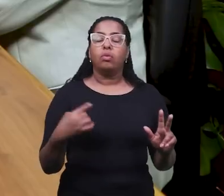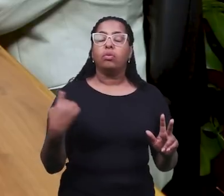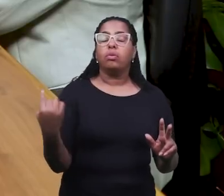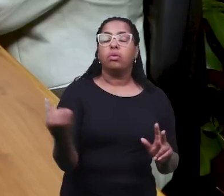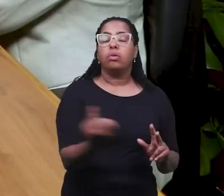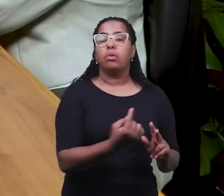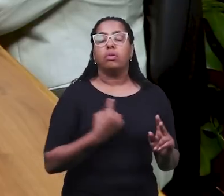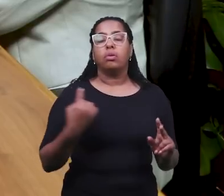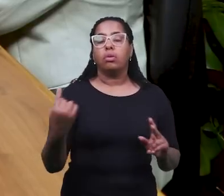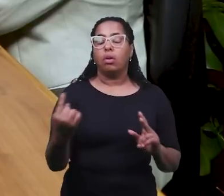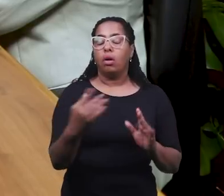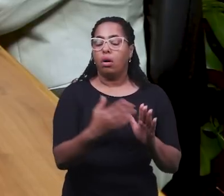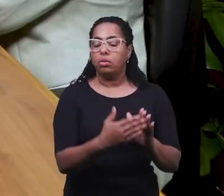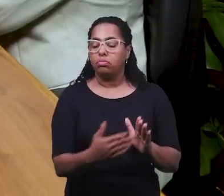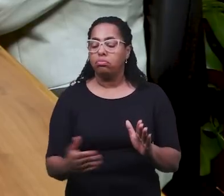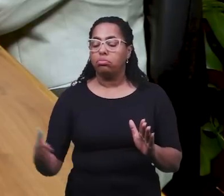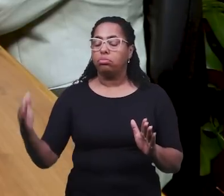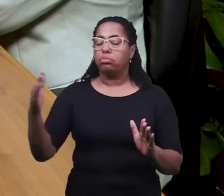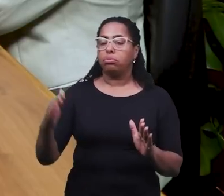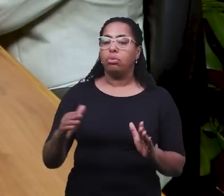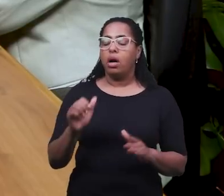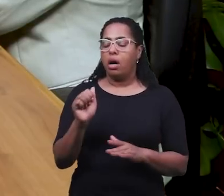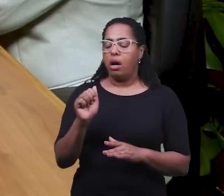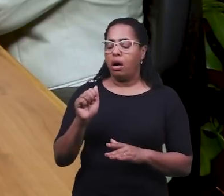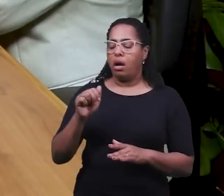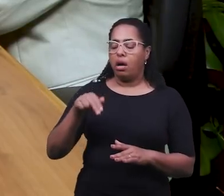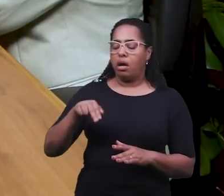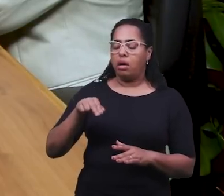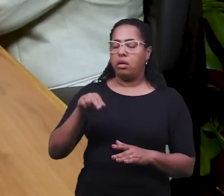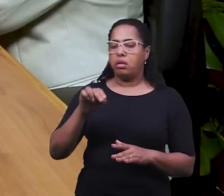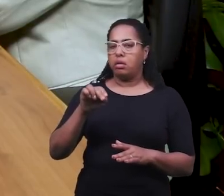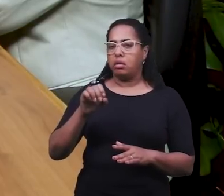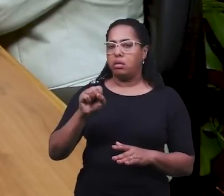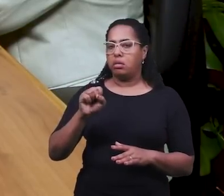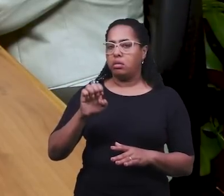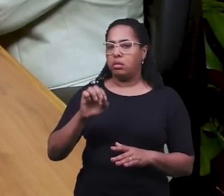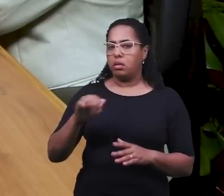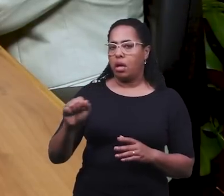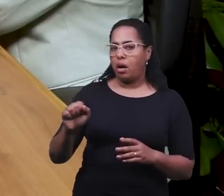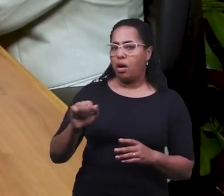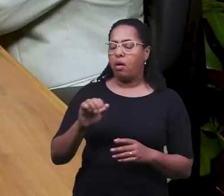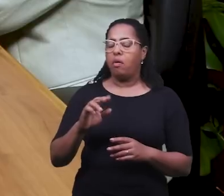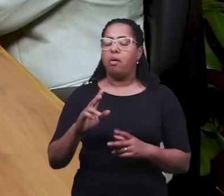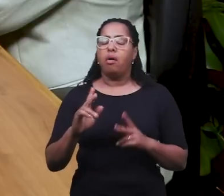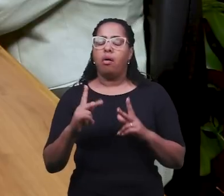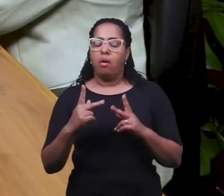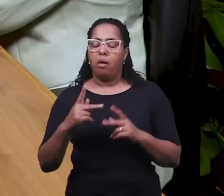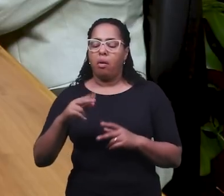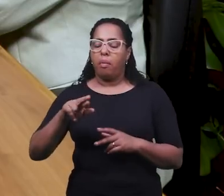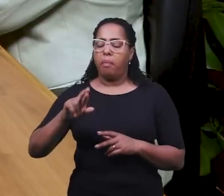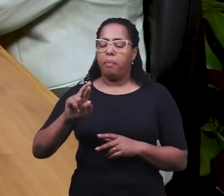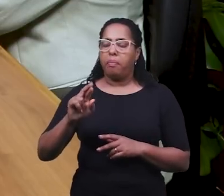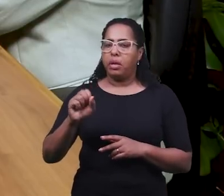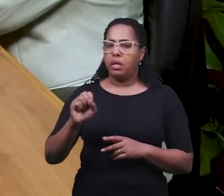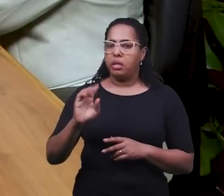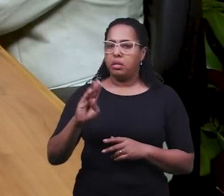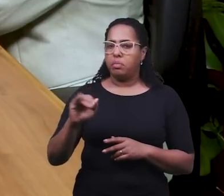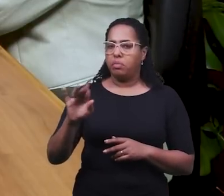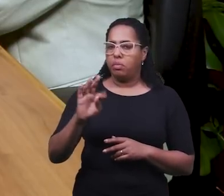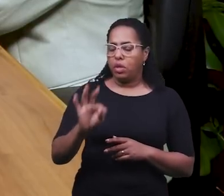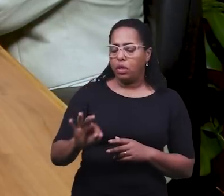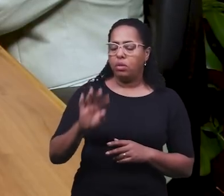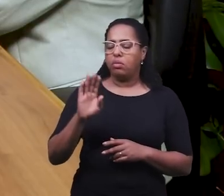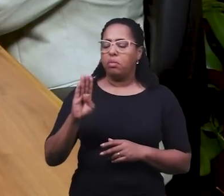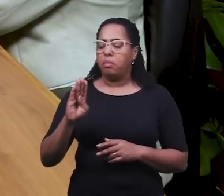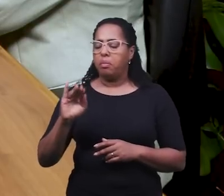no nosso dia a dia, o ancião, o presbítero e o bispo, para nós é o pastor, e a figura do pastor é o que